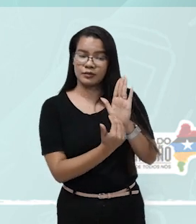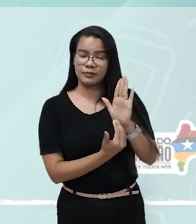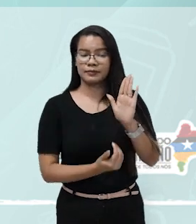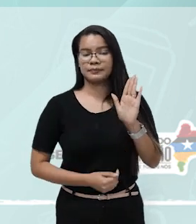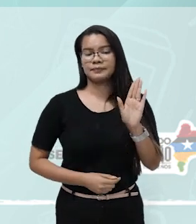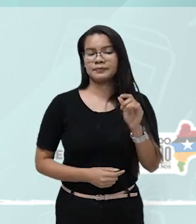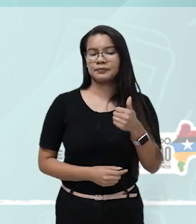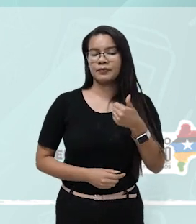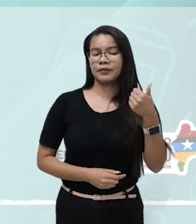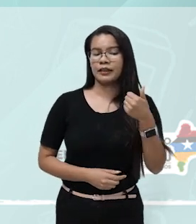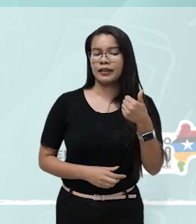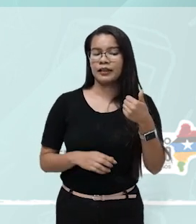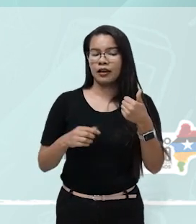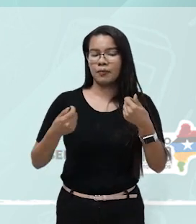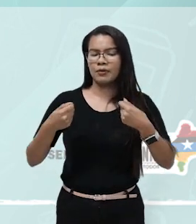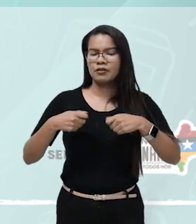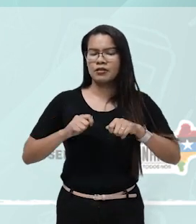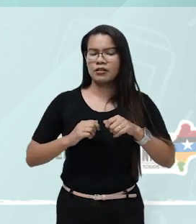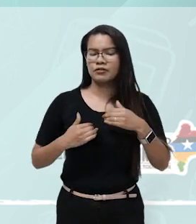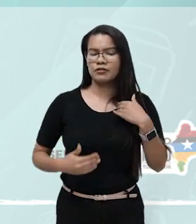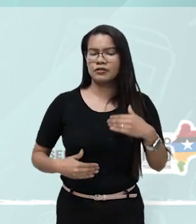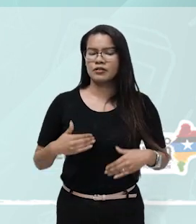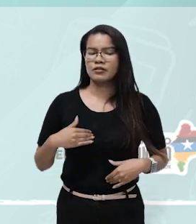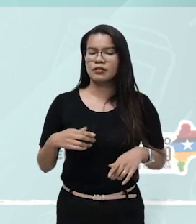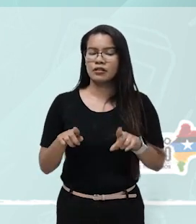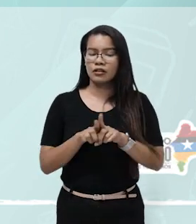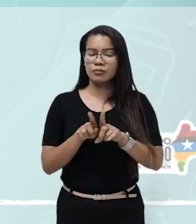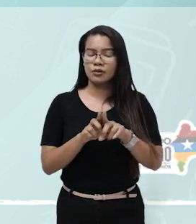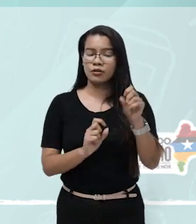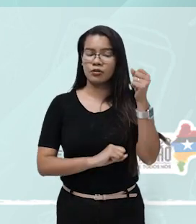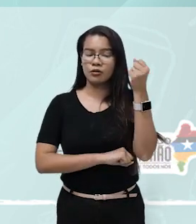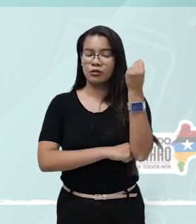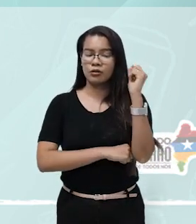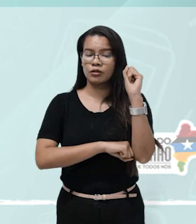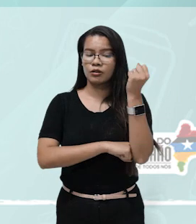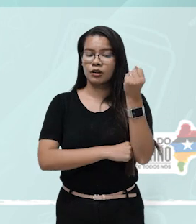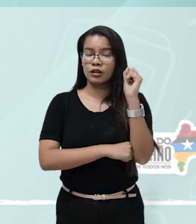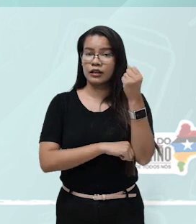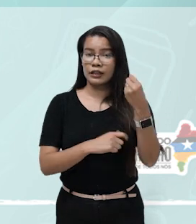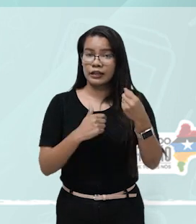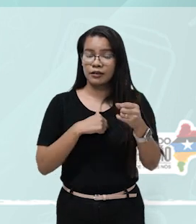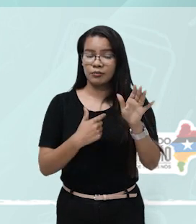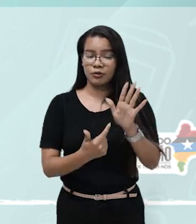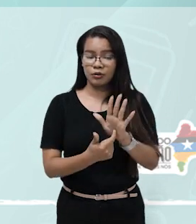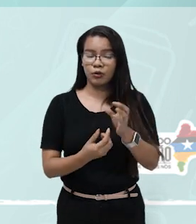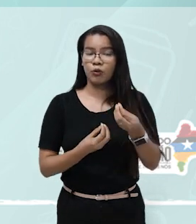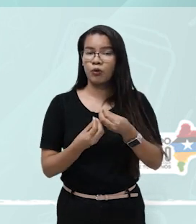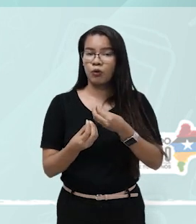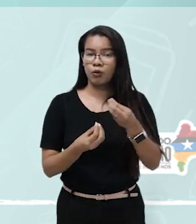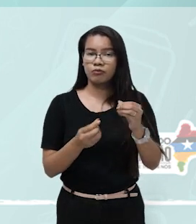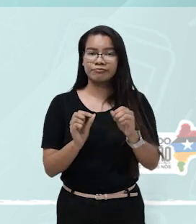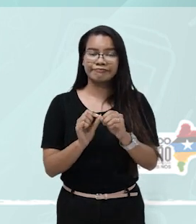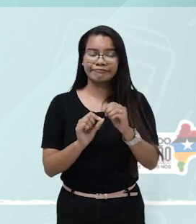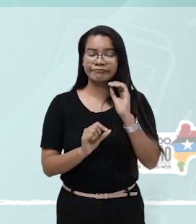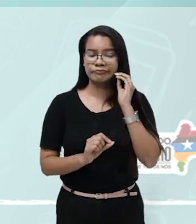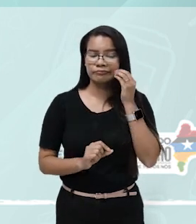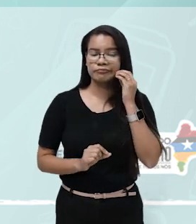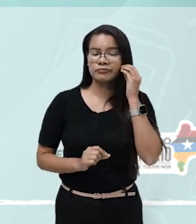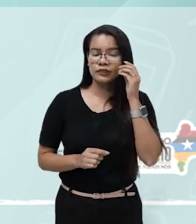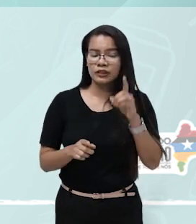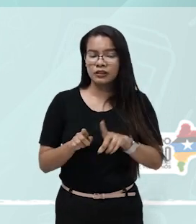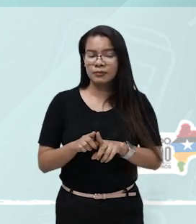capacidades físicas, coordenação motora. Eu irei mostrar para vocês como realizar um teste de coordenação motora,